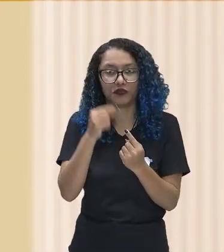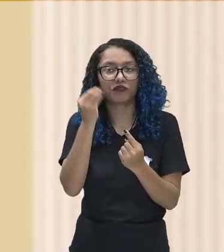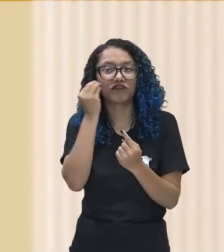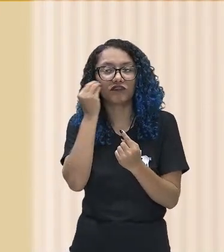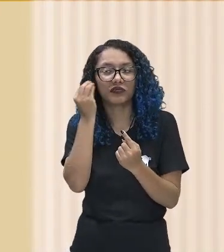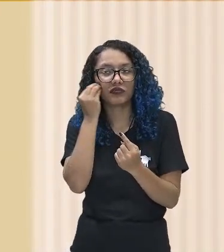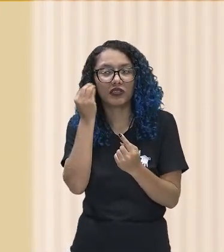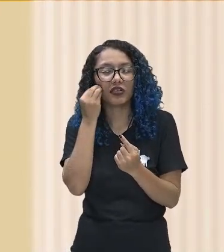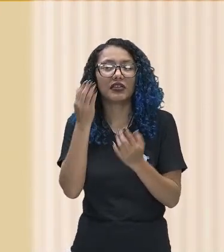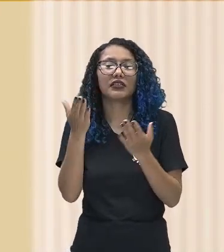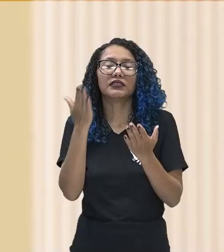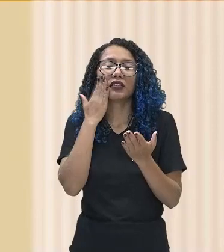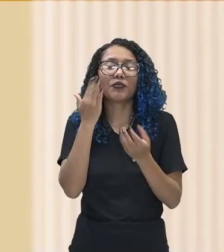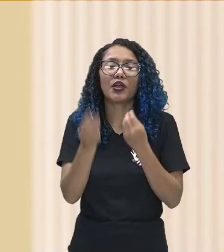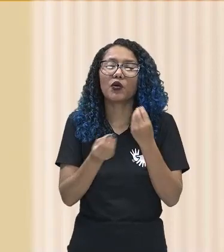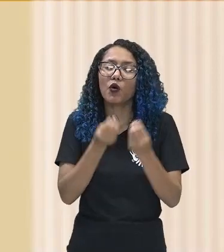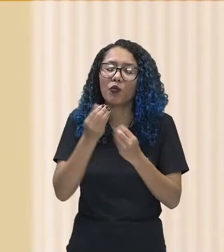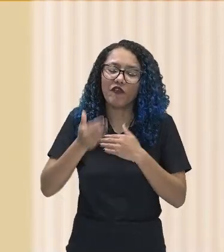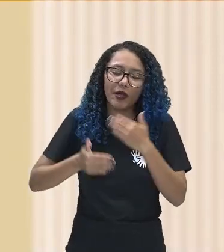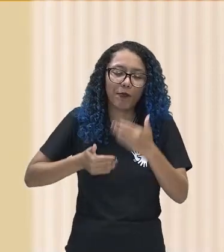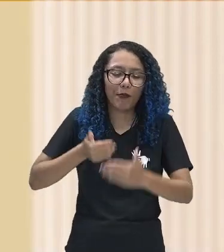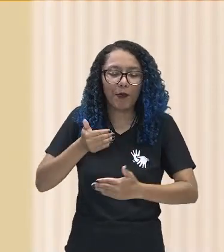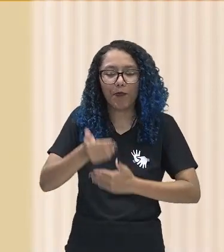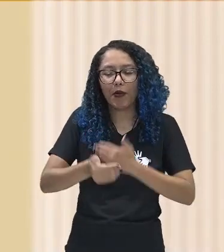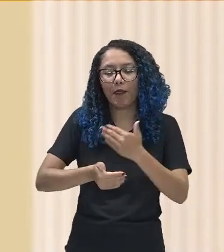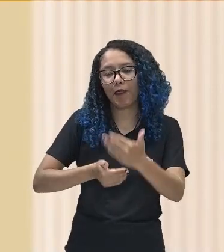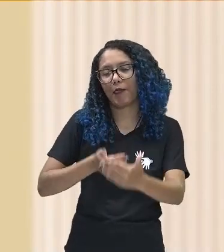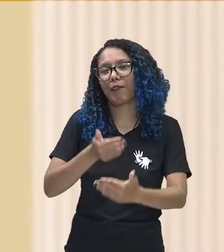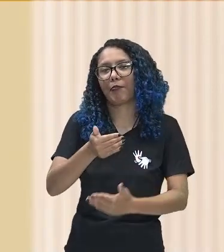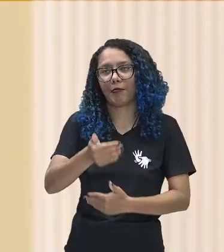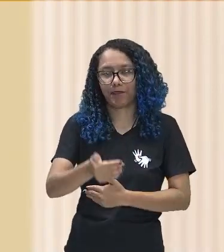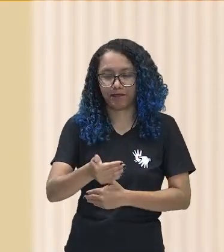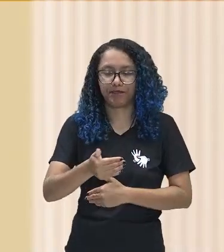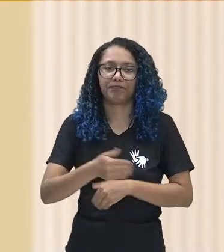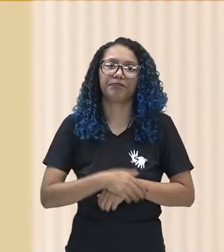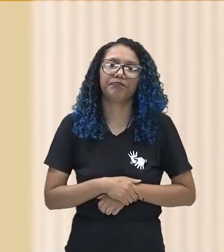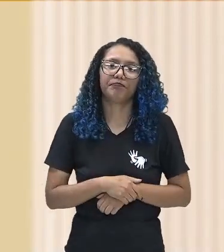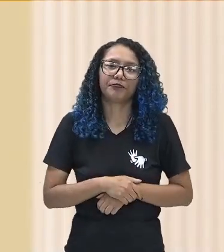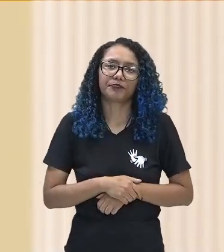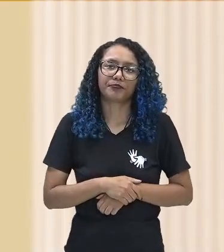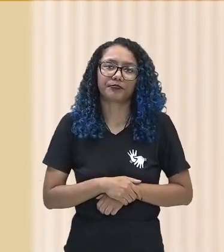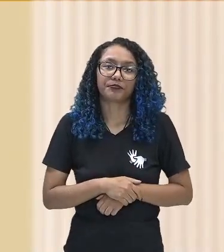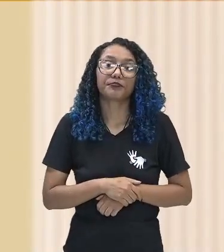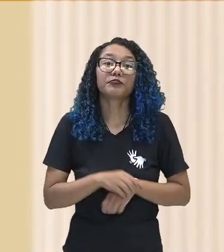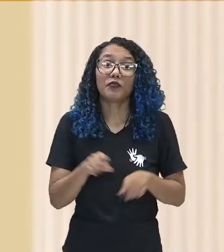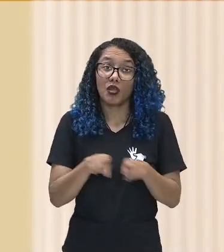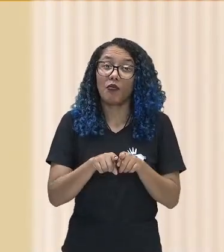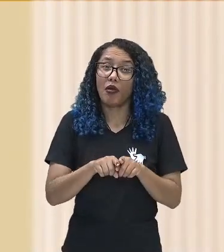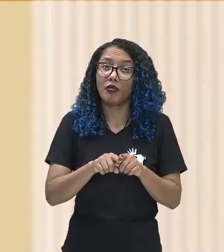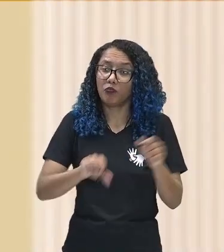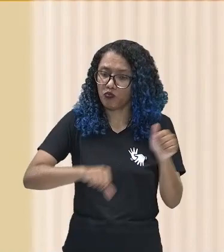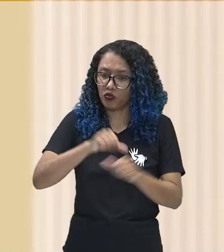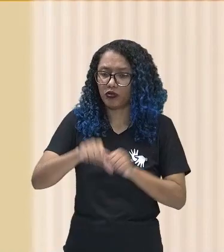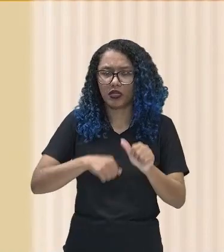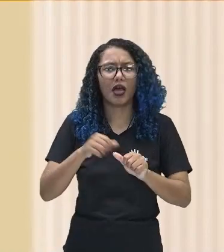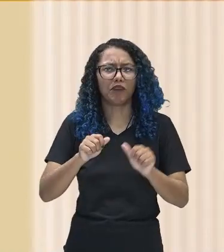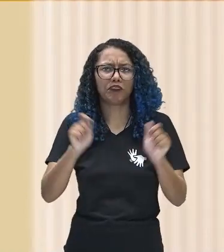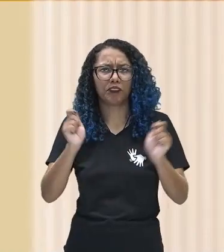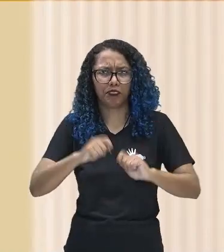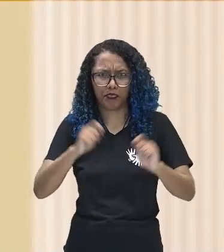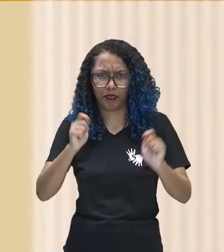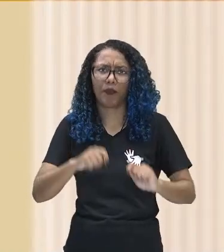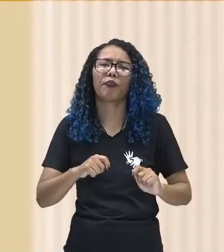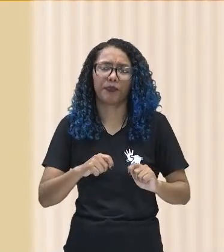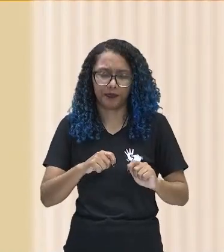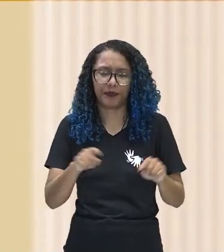esse propósito ao longo da vida, tá, gente? Ele é também mutável, ele pode sim